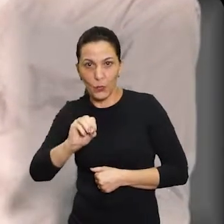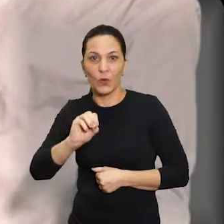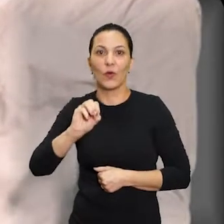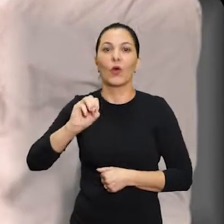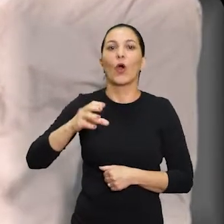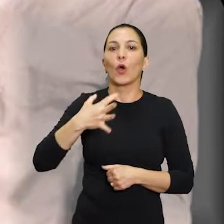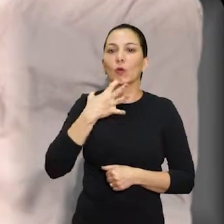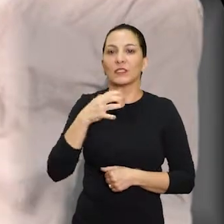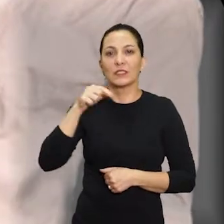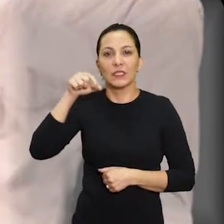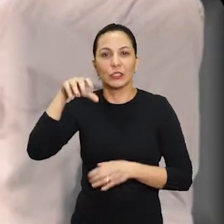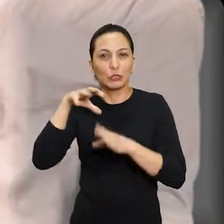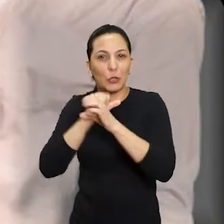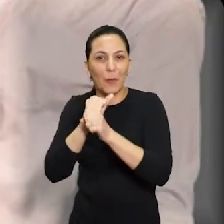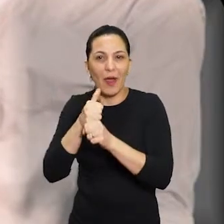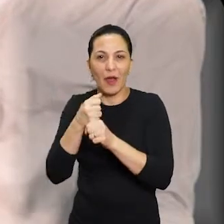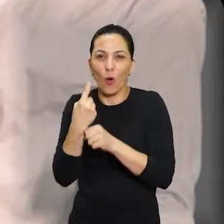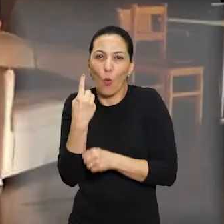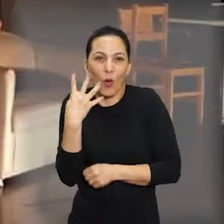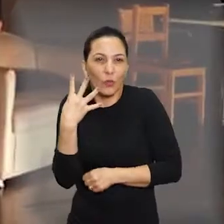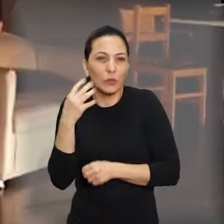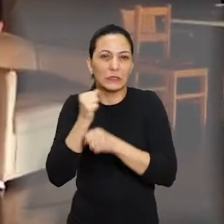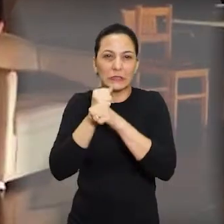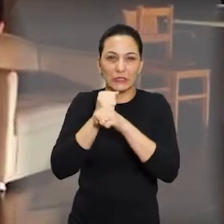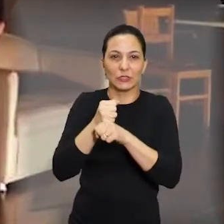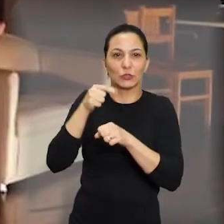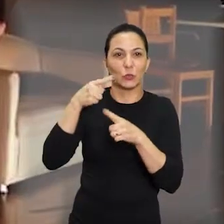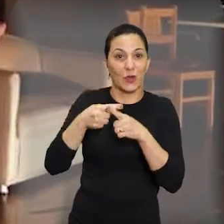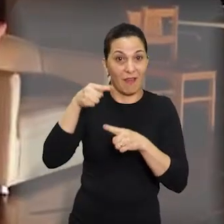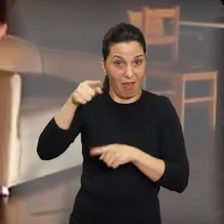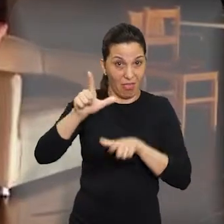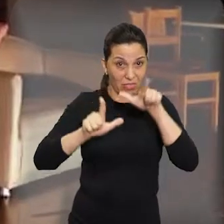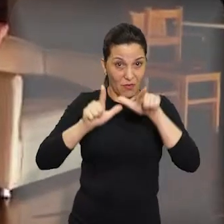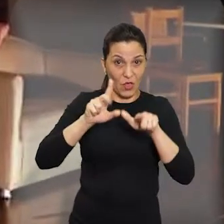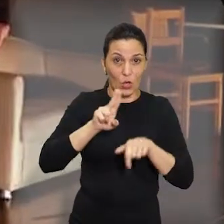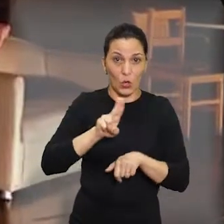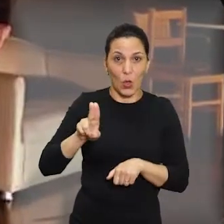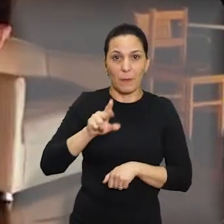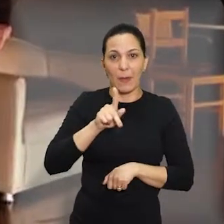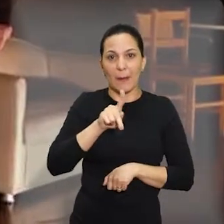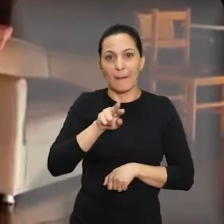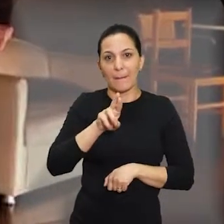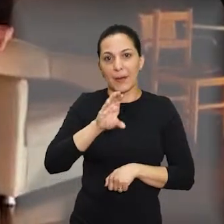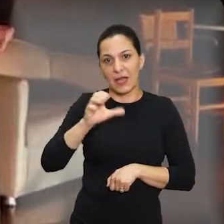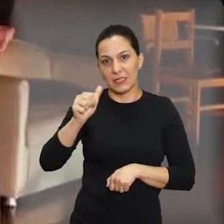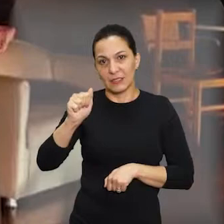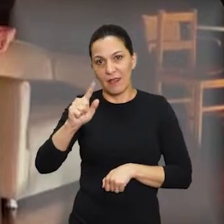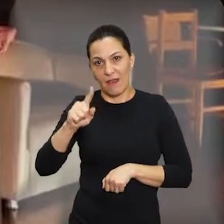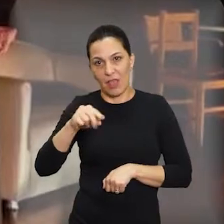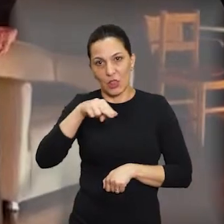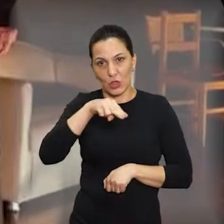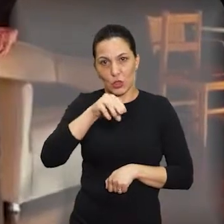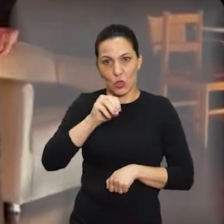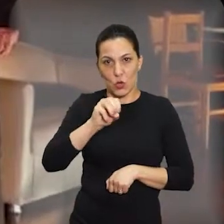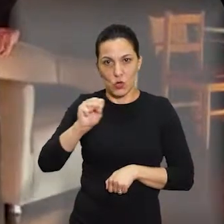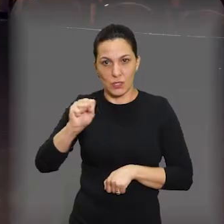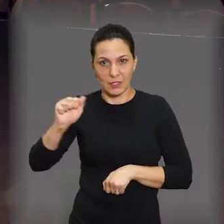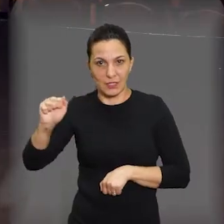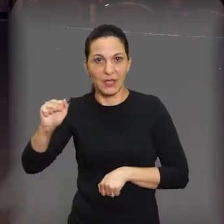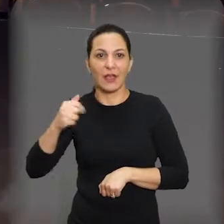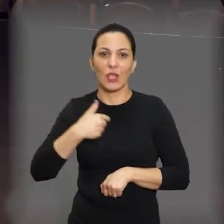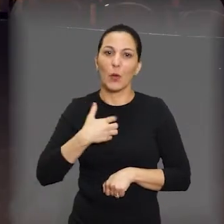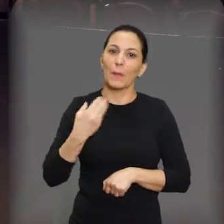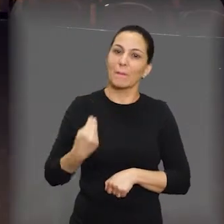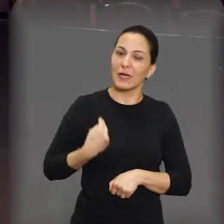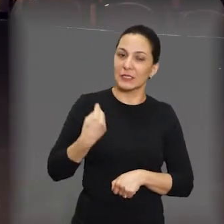Branco, que numa participação na Praça é Nossa que eu fui conhecer e acabei conhecendo ele.